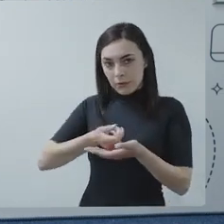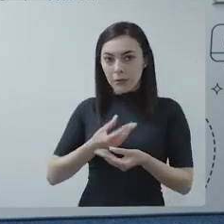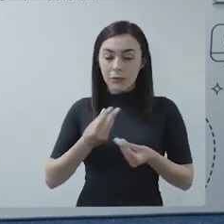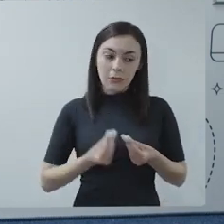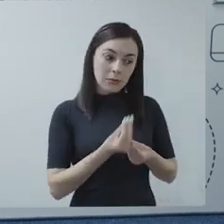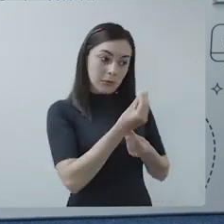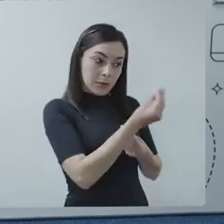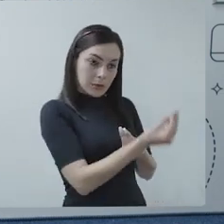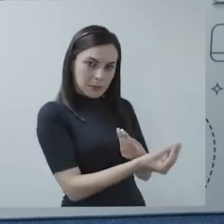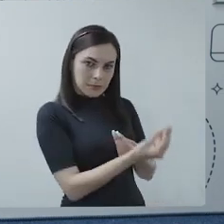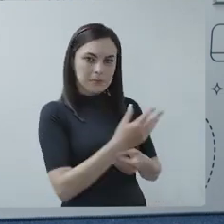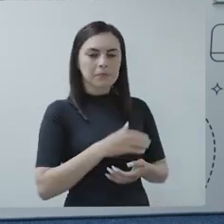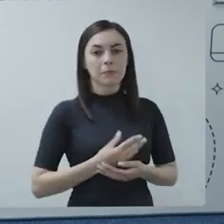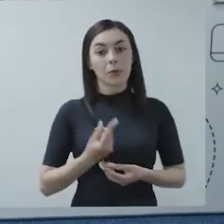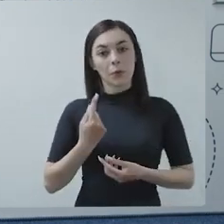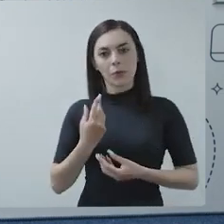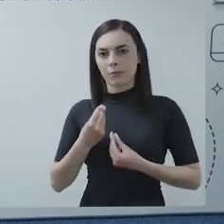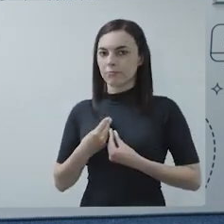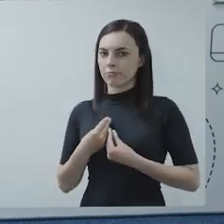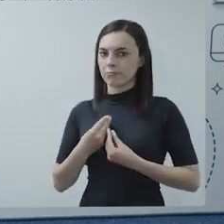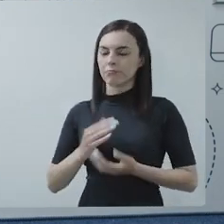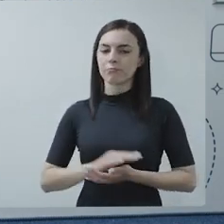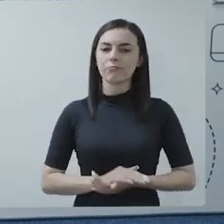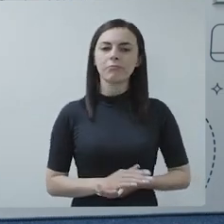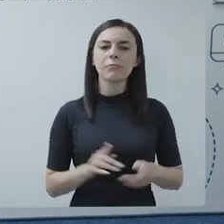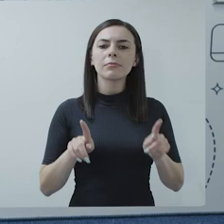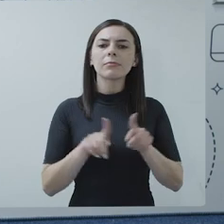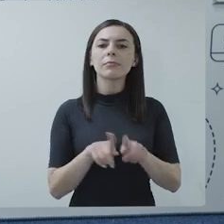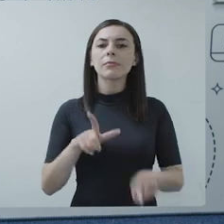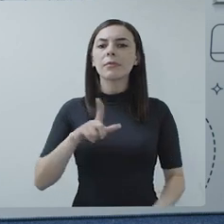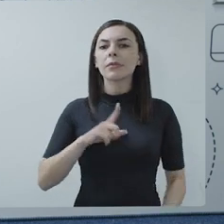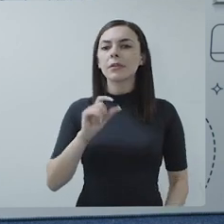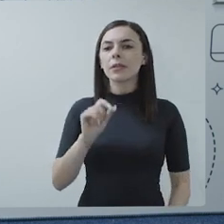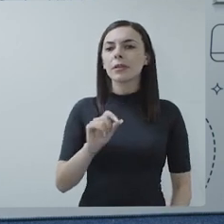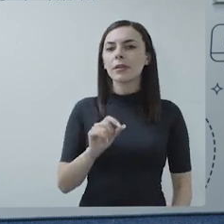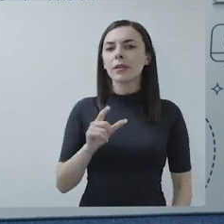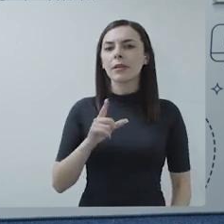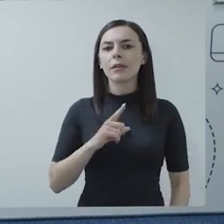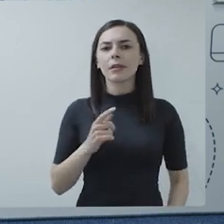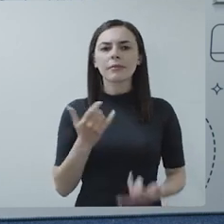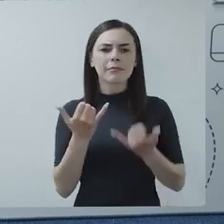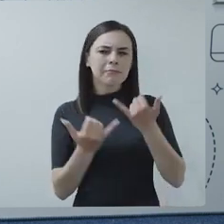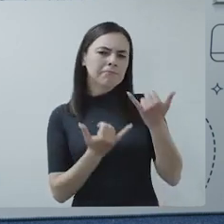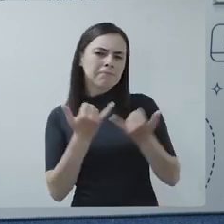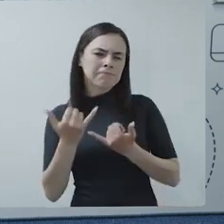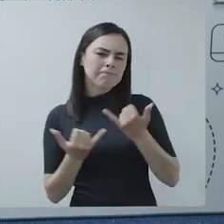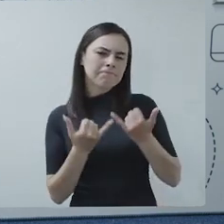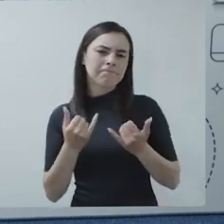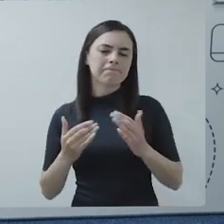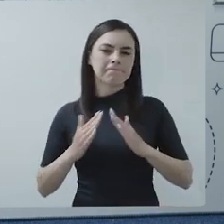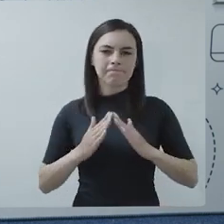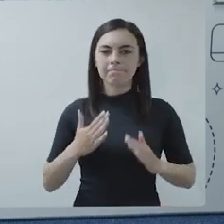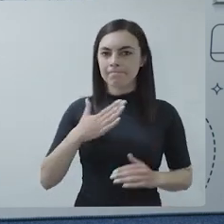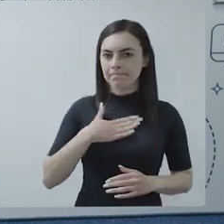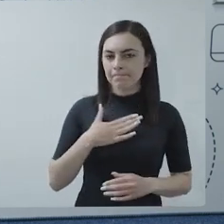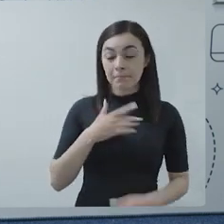uma para você e uma vai ficar comigo. E eu trouxe alguns bichinhos que eu tinha na minha casa. Olha